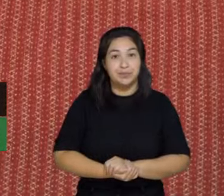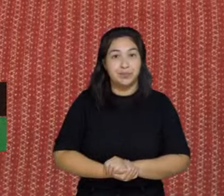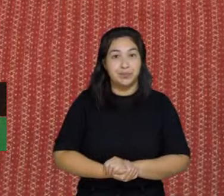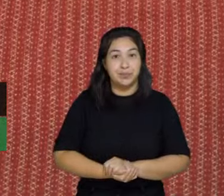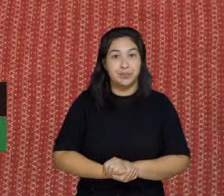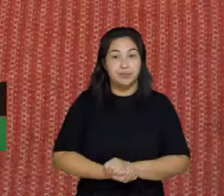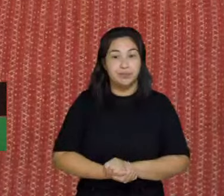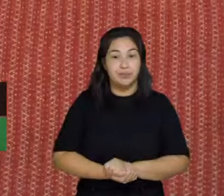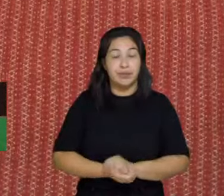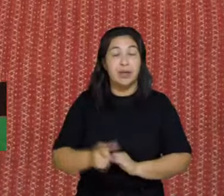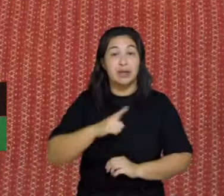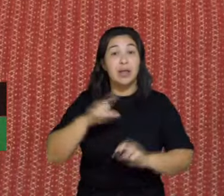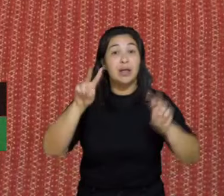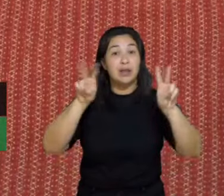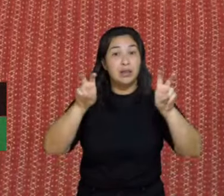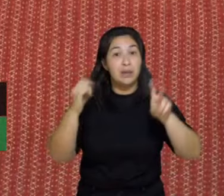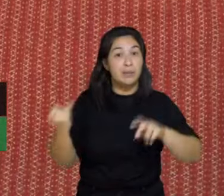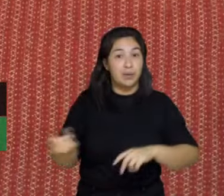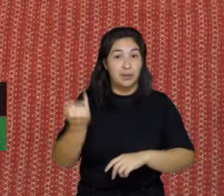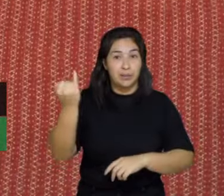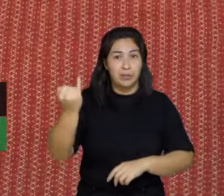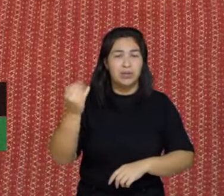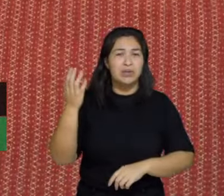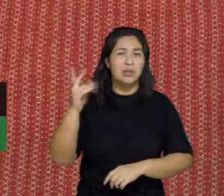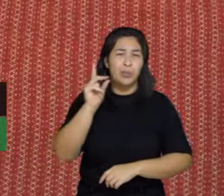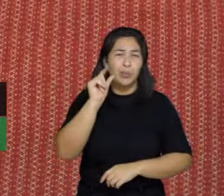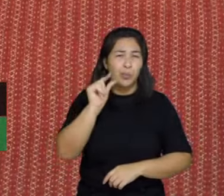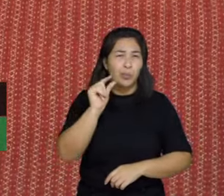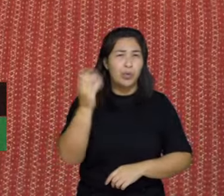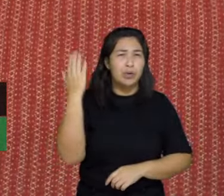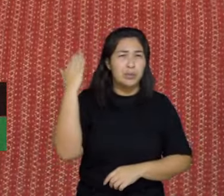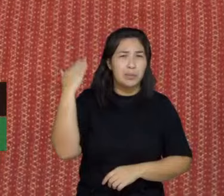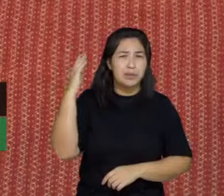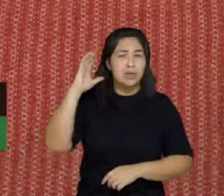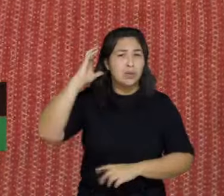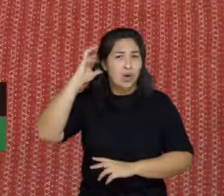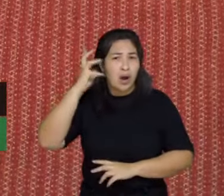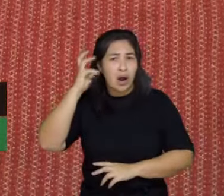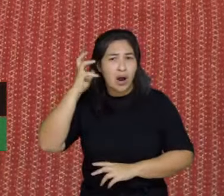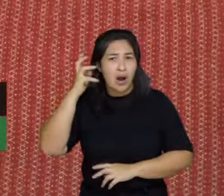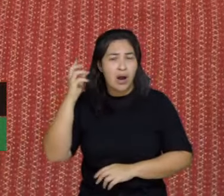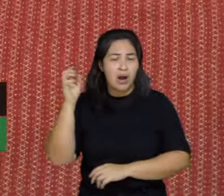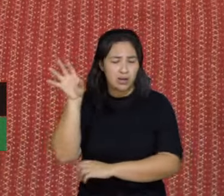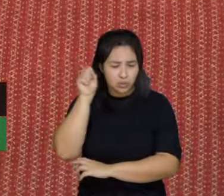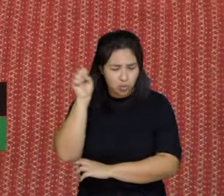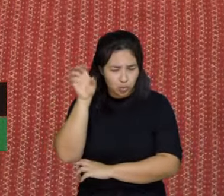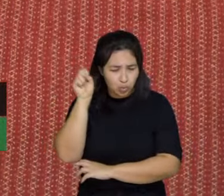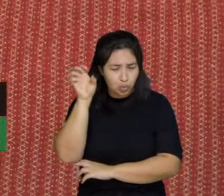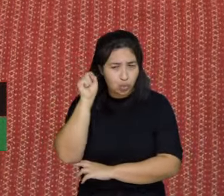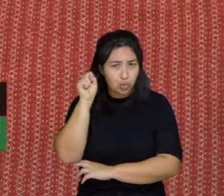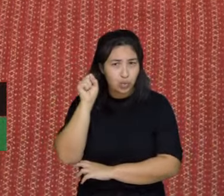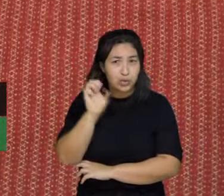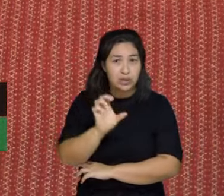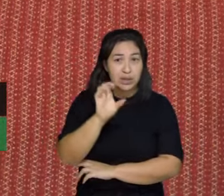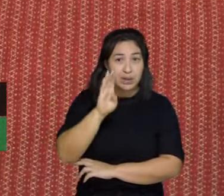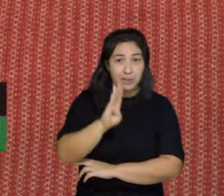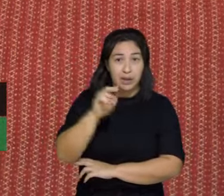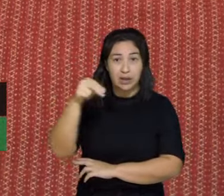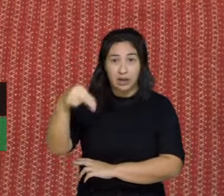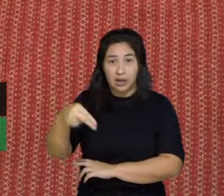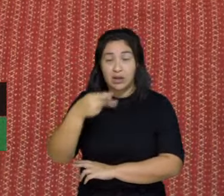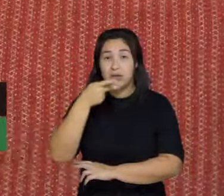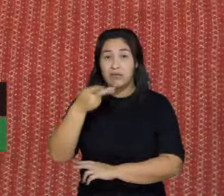tema importante. Eu vinha, há tempos atrás, escutando a rádio, e acho que estava na CBN dando uma entrevista sobre essa revogação de